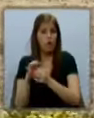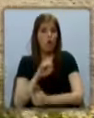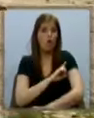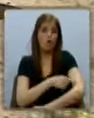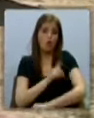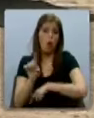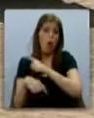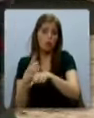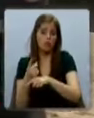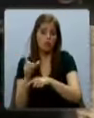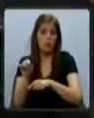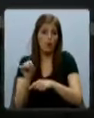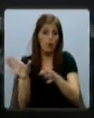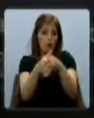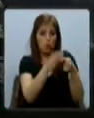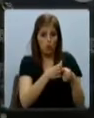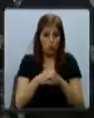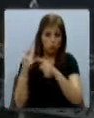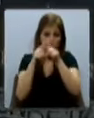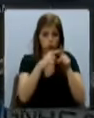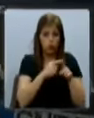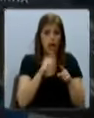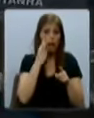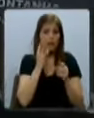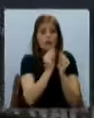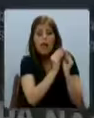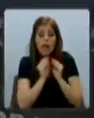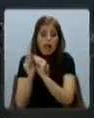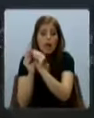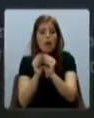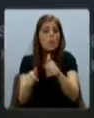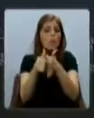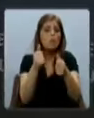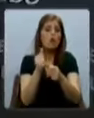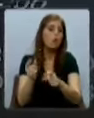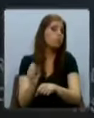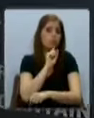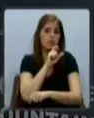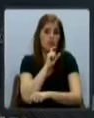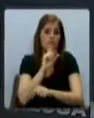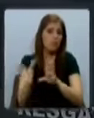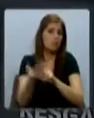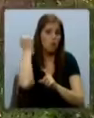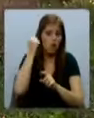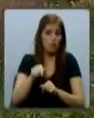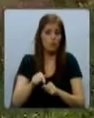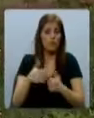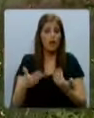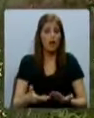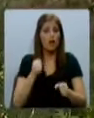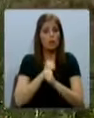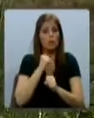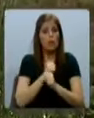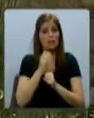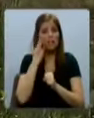dar o melhor trabalho possível para conseguir o sucesso nas operações. O trabalho neste momento incide em